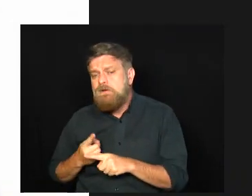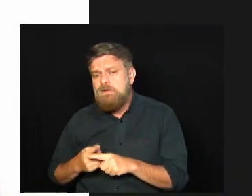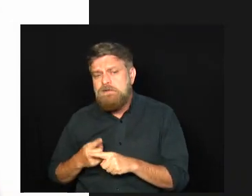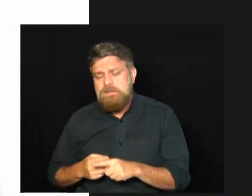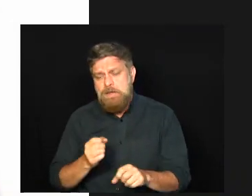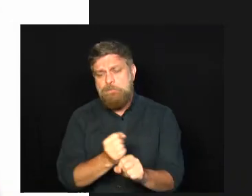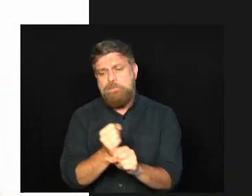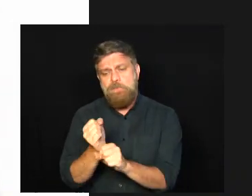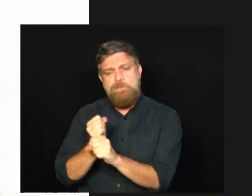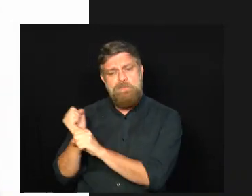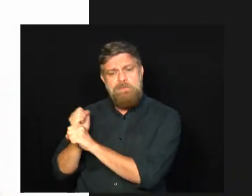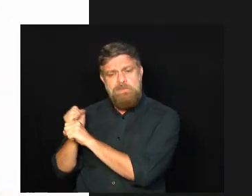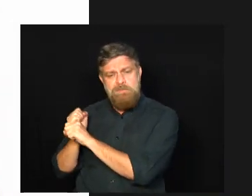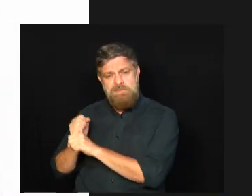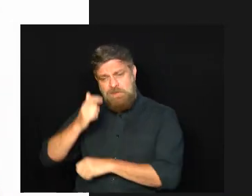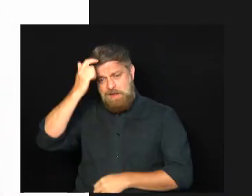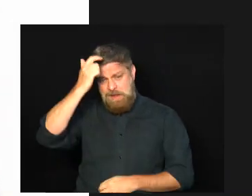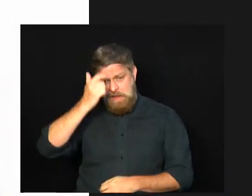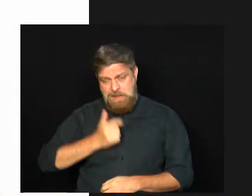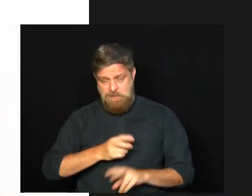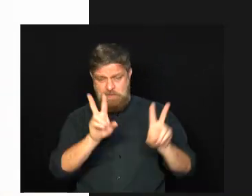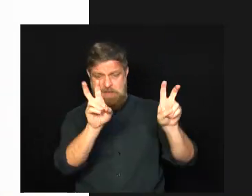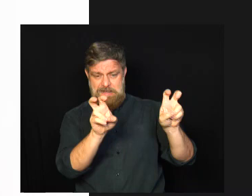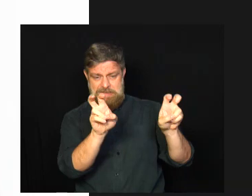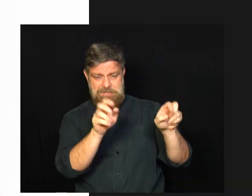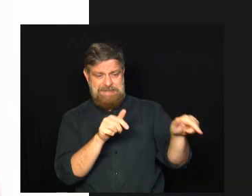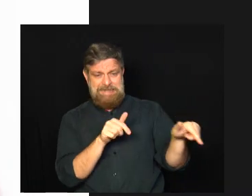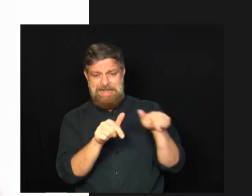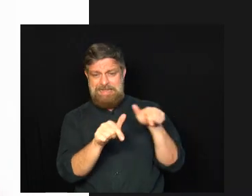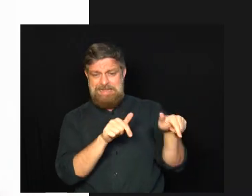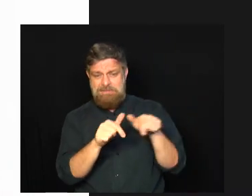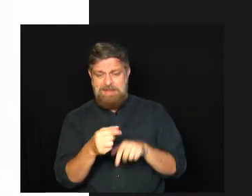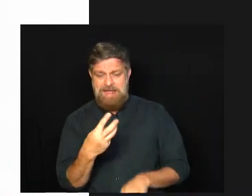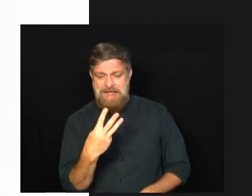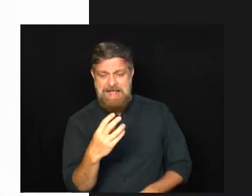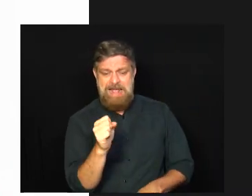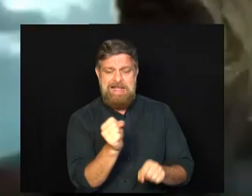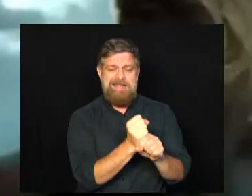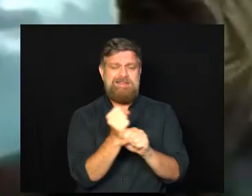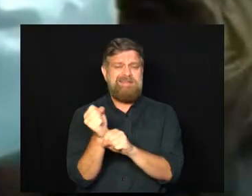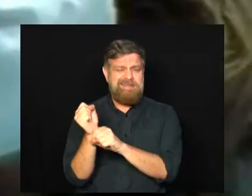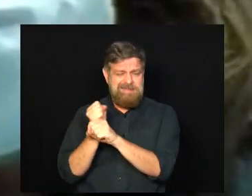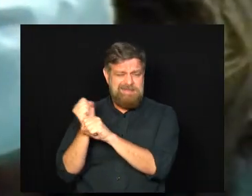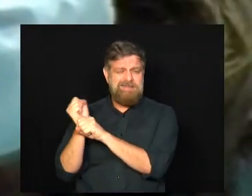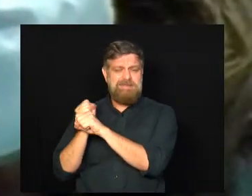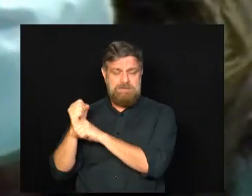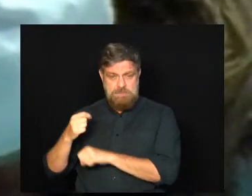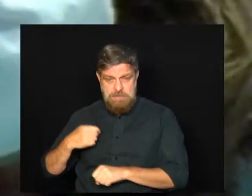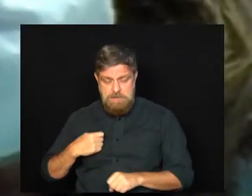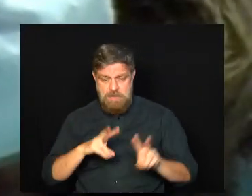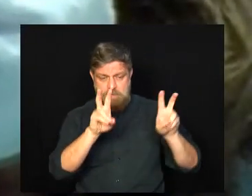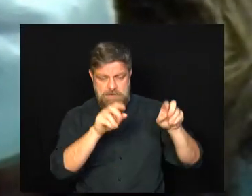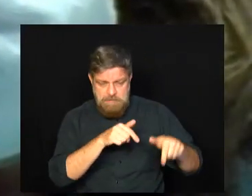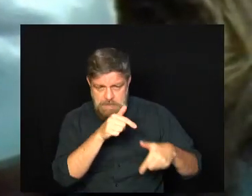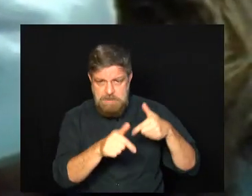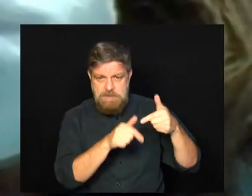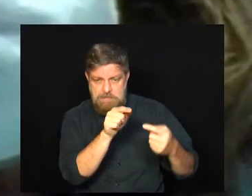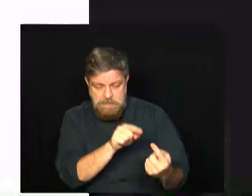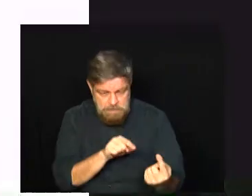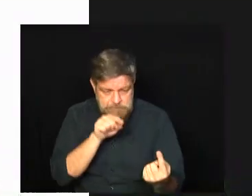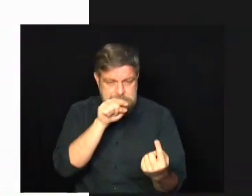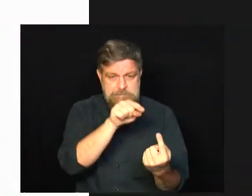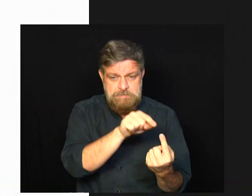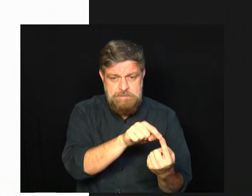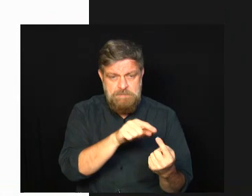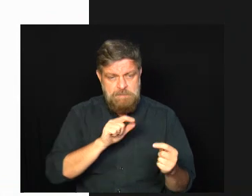muitos anos eu trabalho com esta, né? Há mais de 30 anos eu trabalho com essa temática, né? E